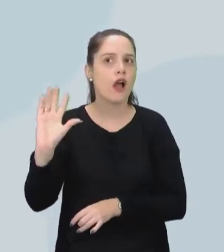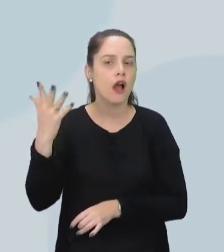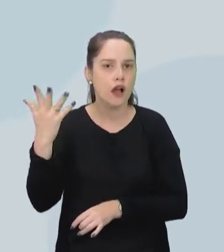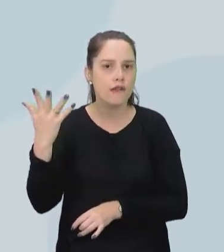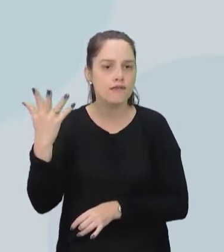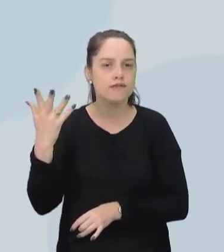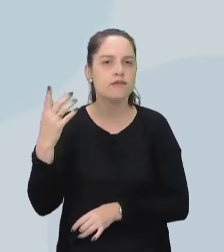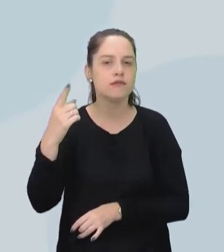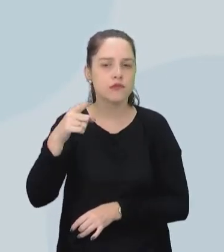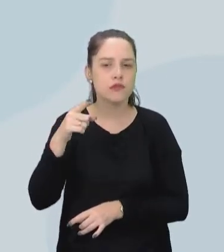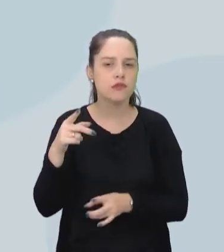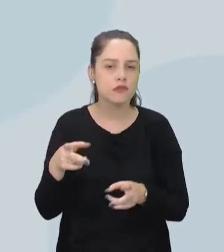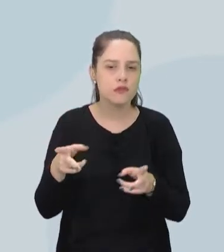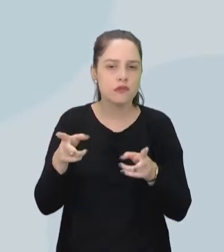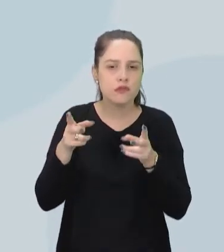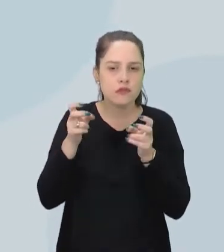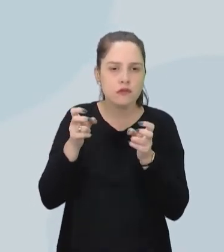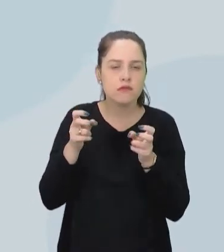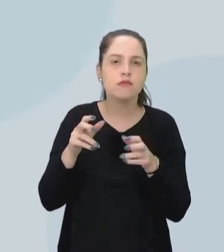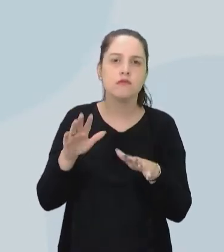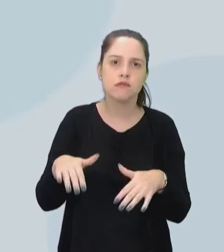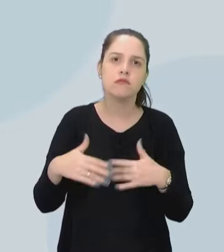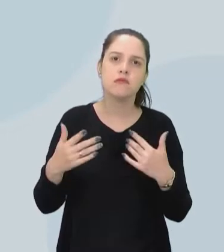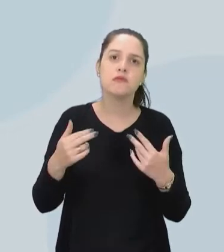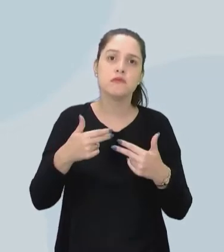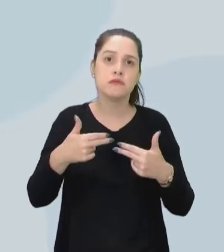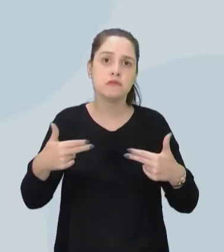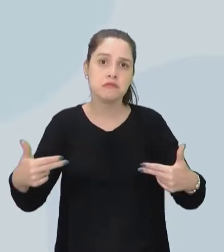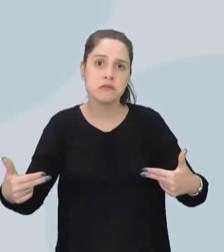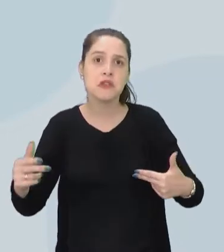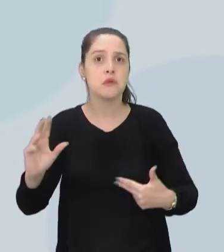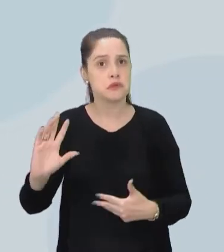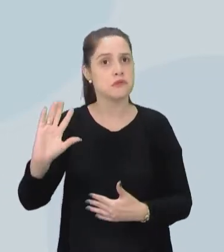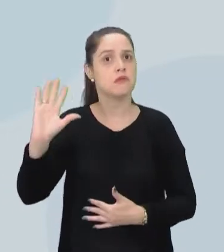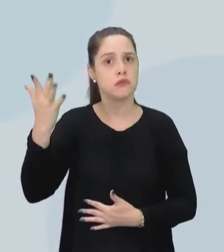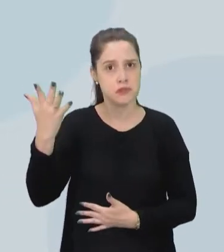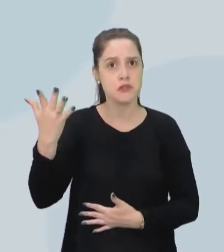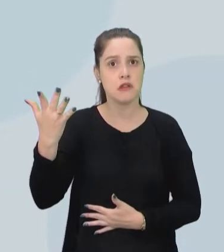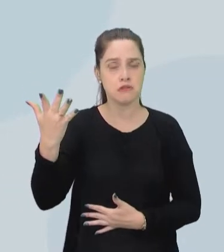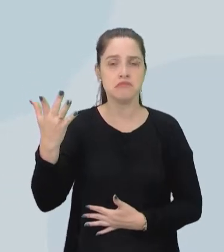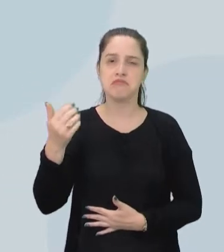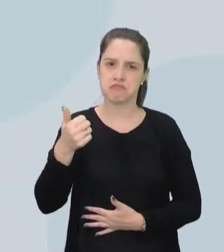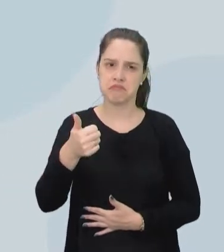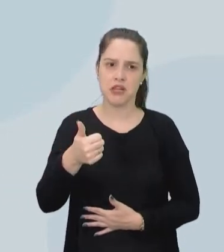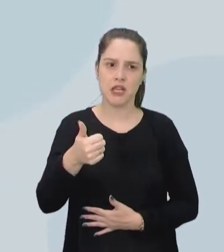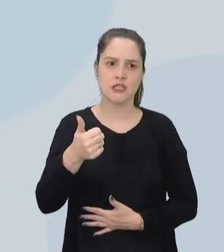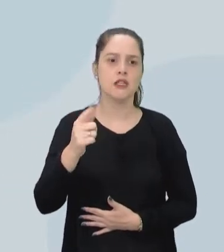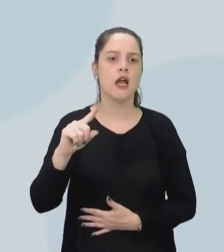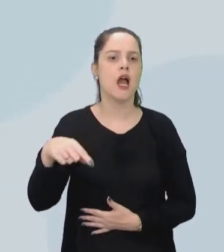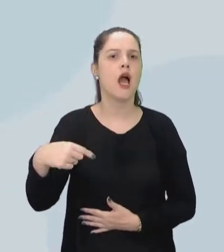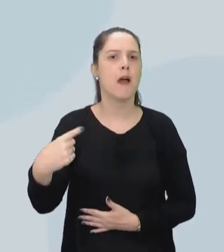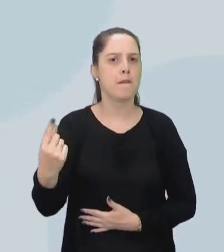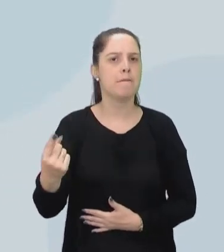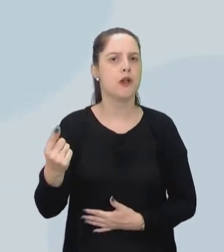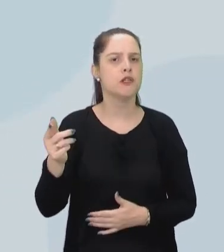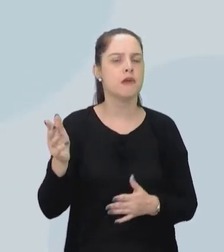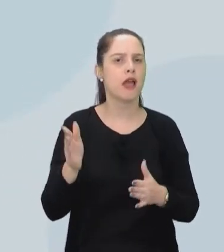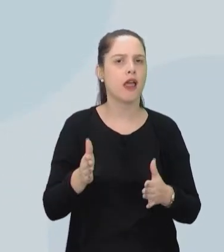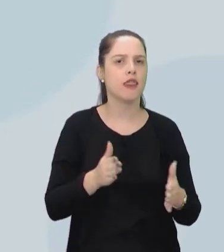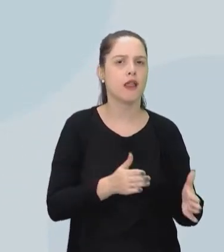Você observa o mundo ao seu redor e você vai ver coisas acontecendo. Beleza, vamos para a nossa próxima